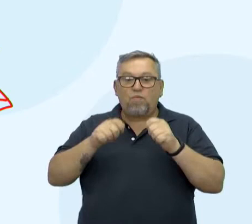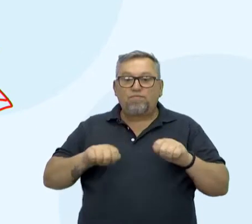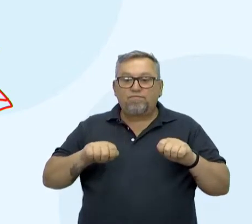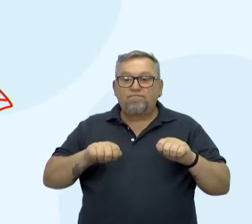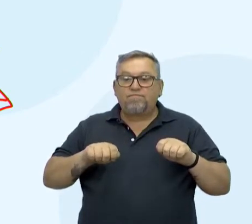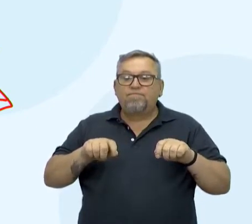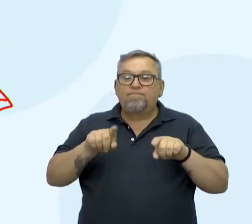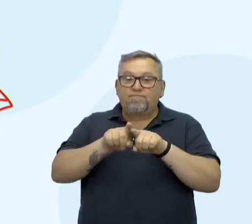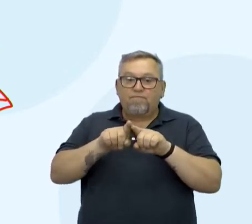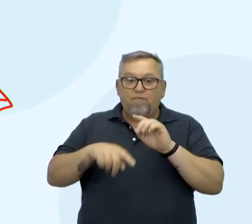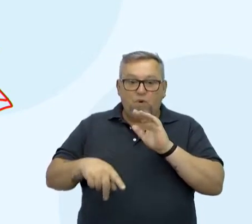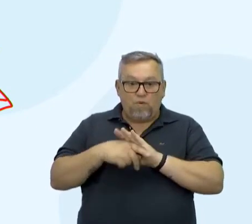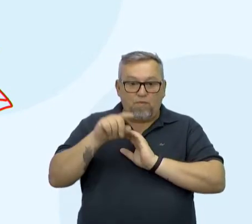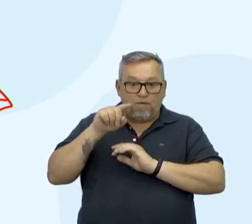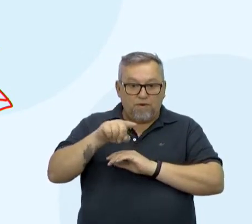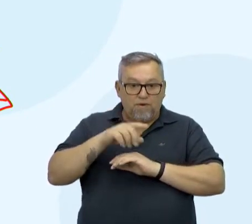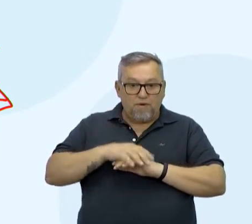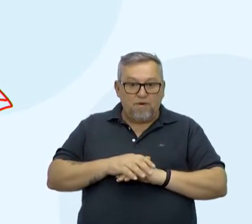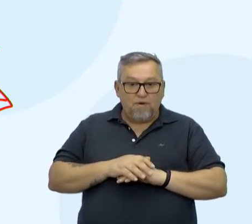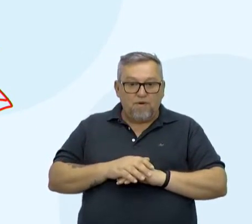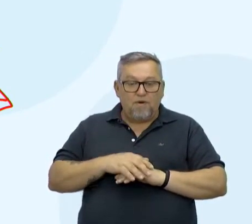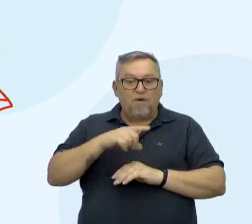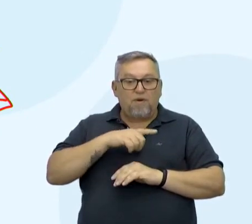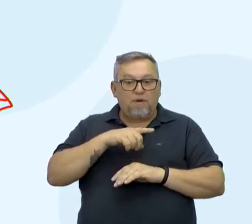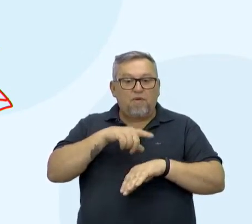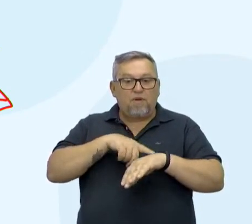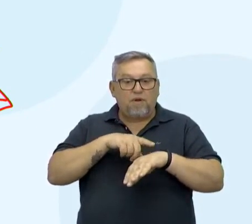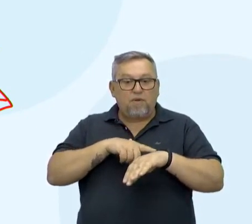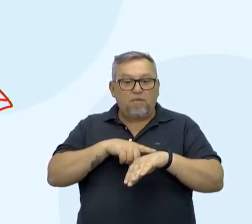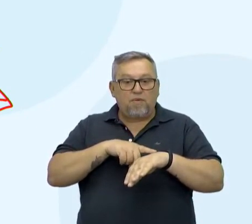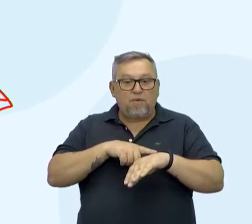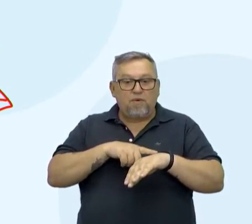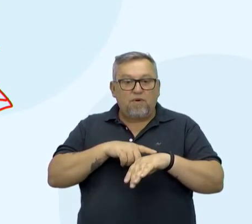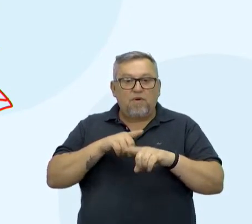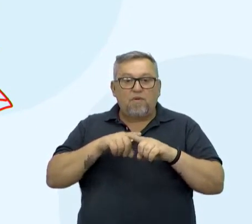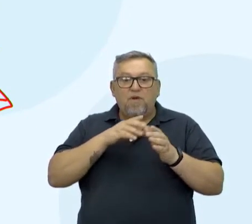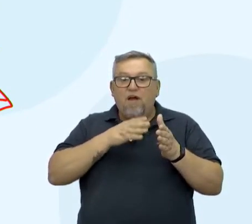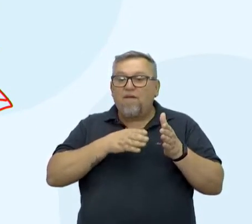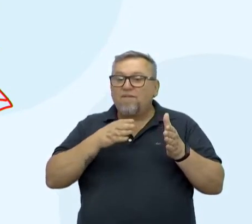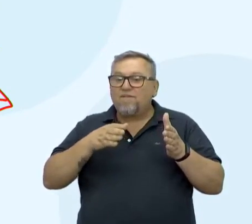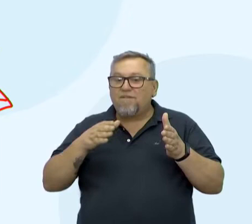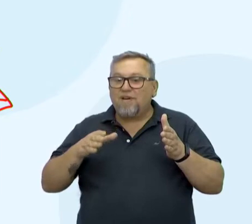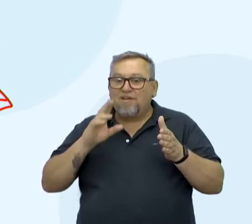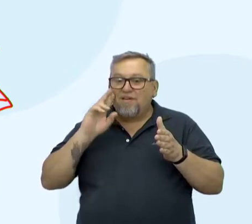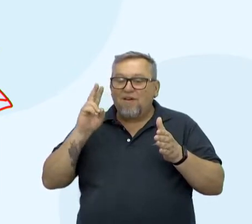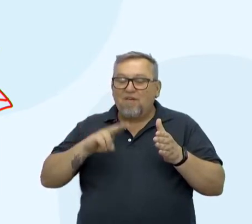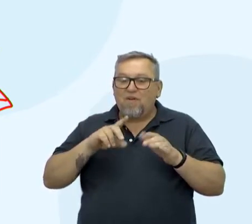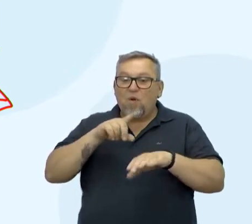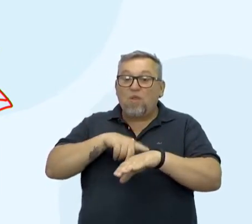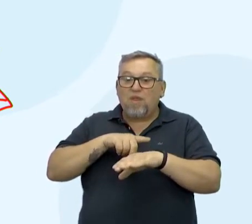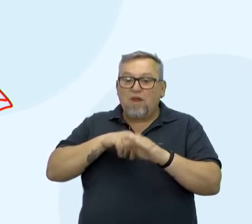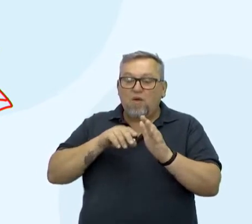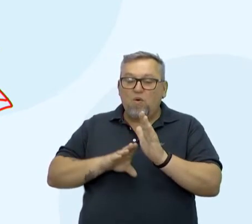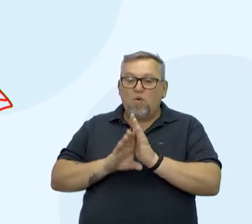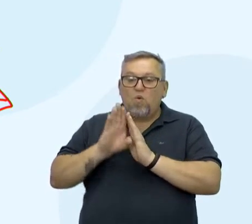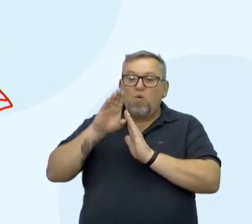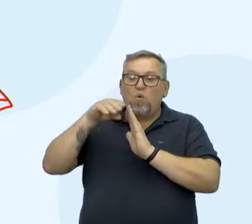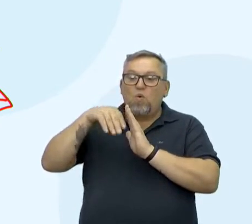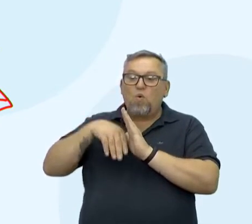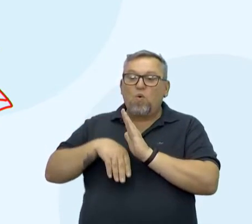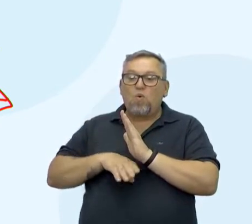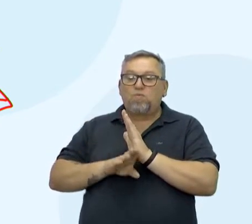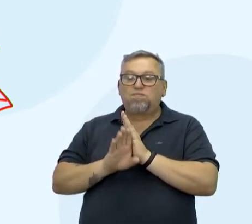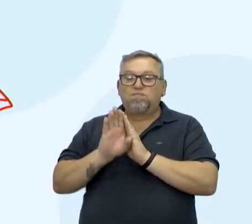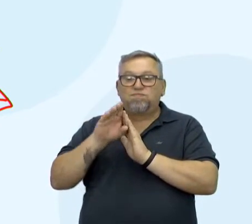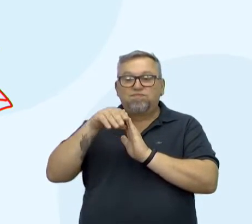angular, né? Dessa questão. O tempo e aí a fase dessa onda, né? Aqui tem a ver com a fase da onda, certo? Então aí